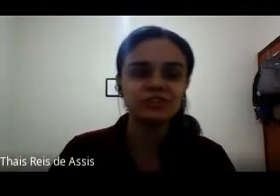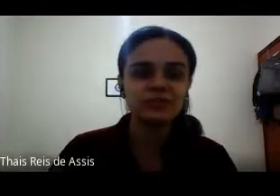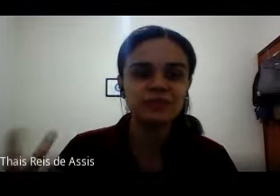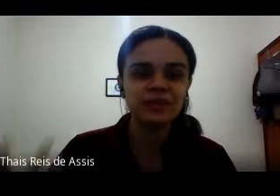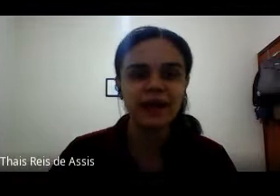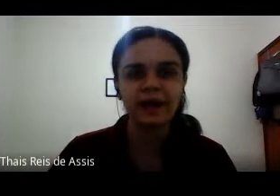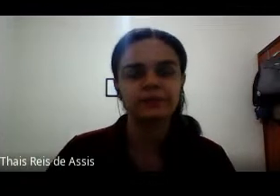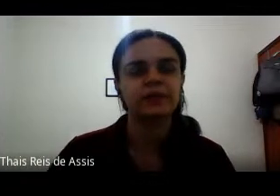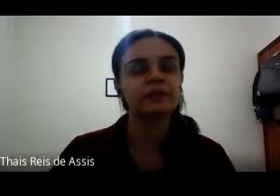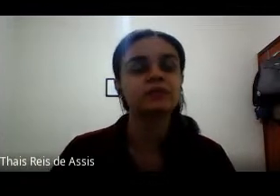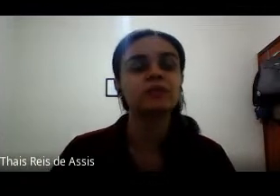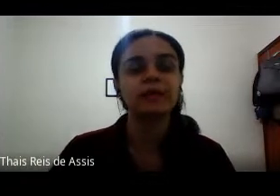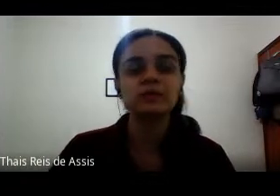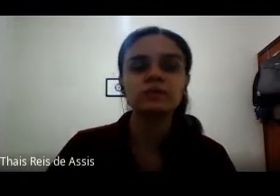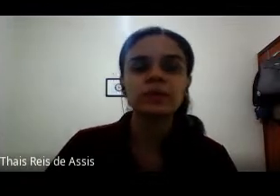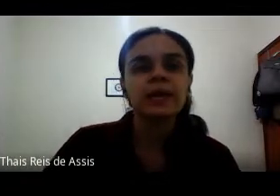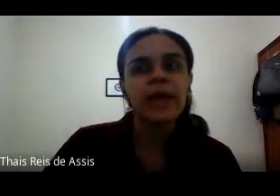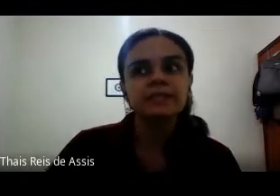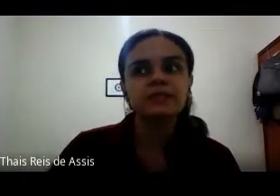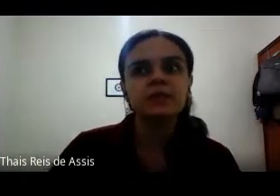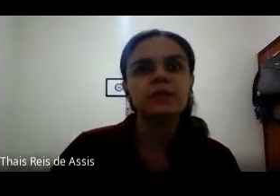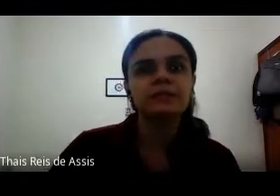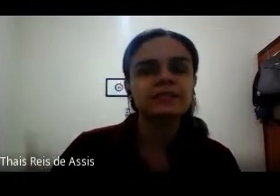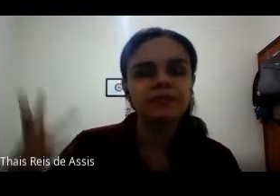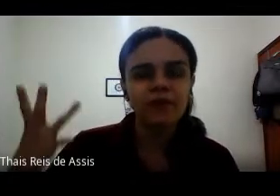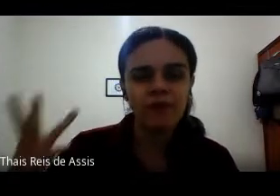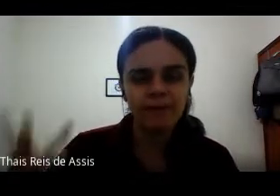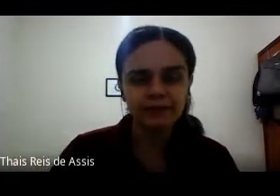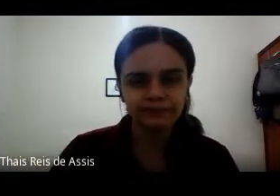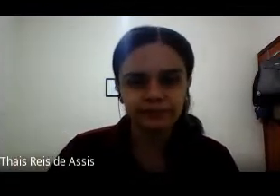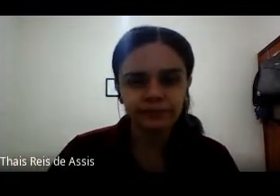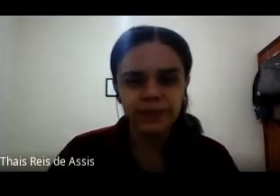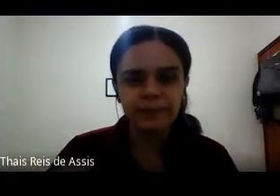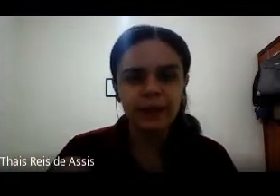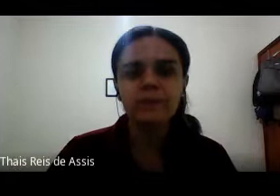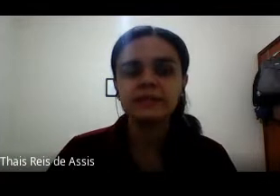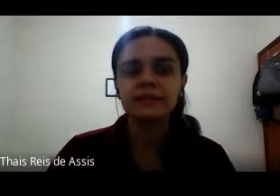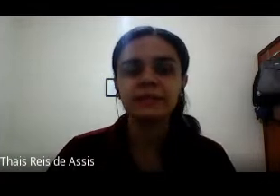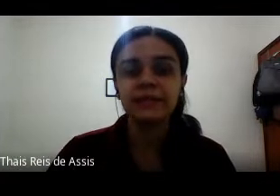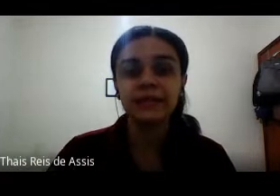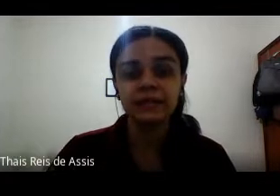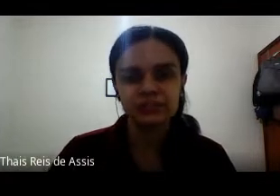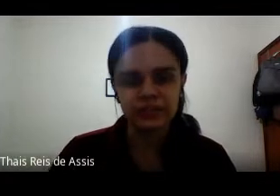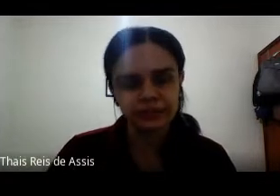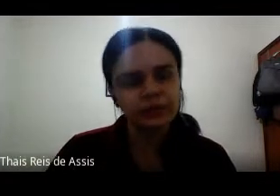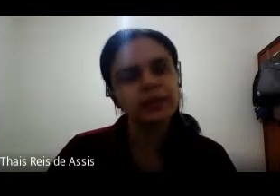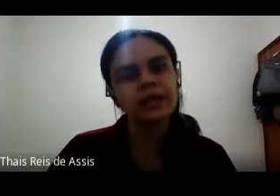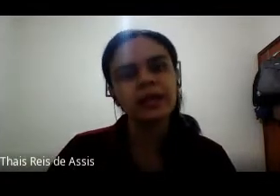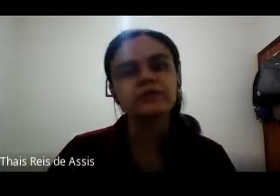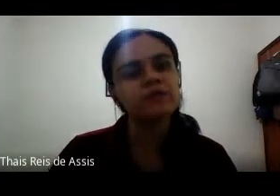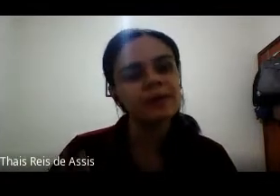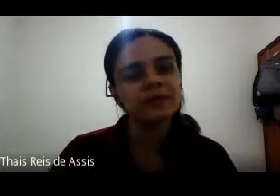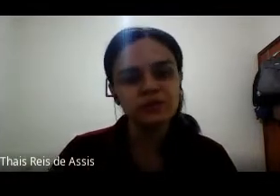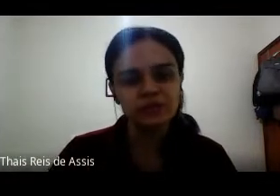gente desconsiderar esse contexto. Essa escola precisa formar para uma cidadania crítica. O que,